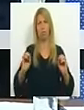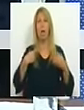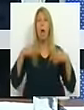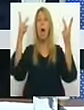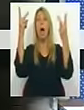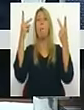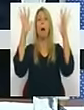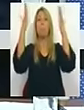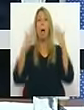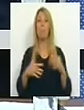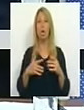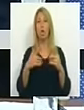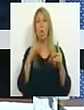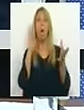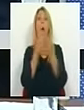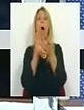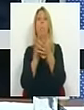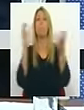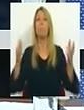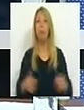soluções de autocarros em segunda mão, especialmente